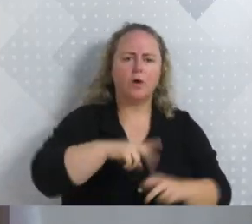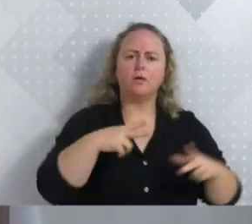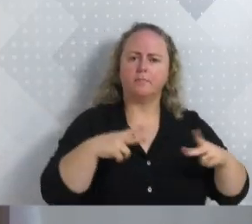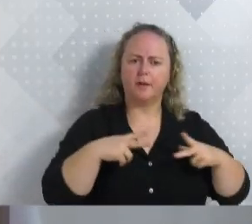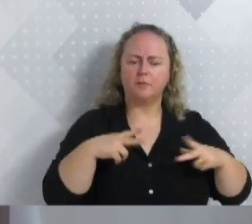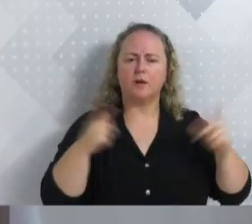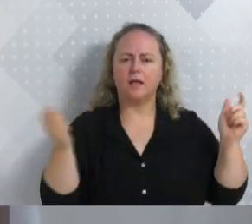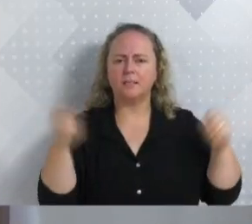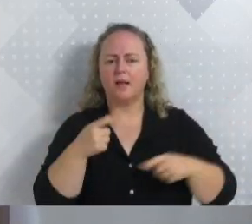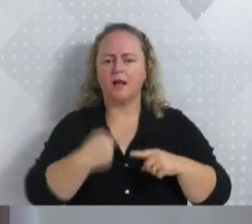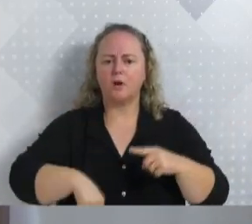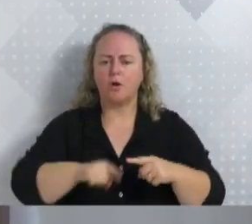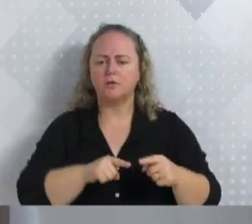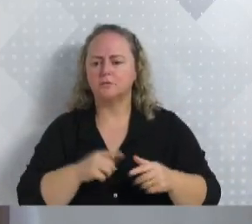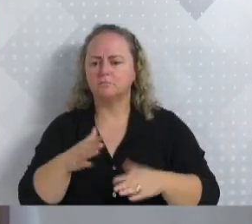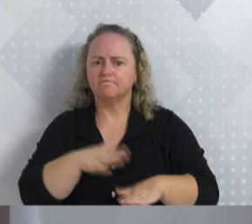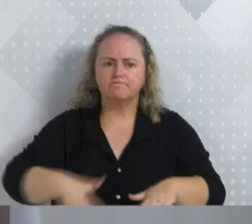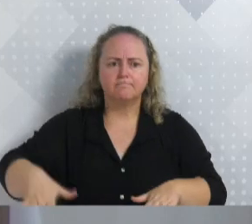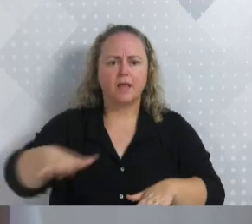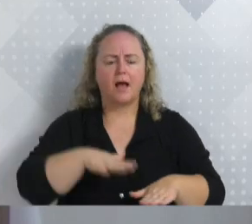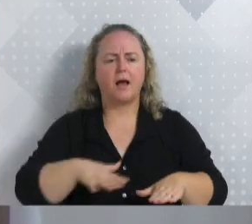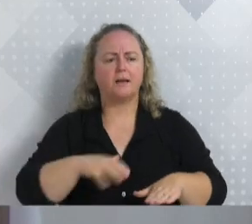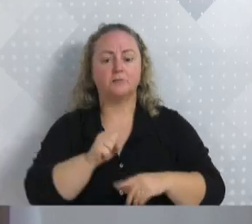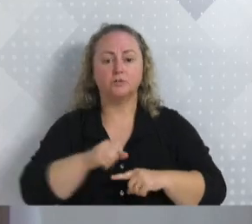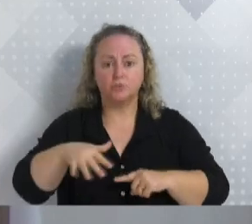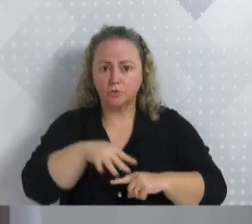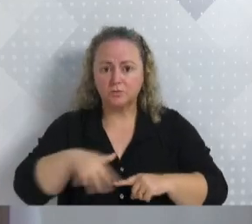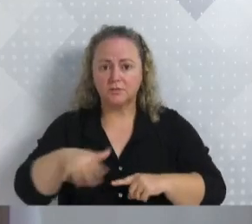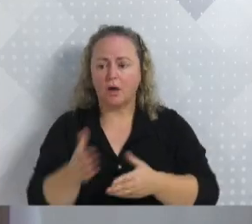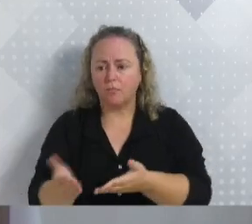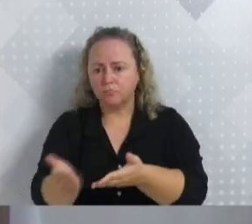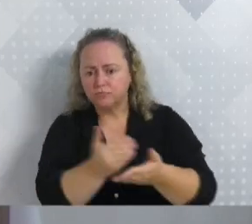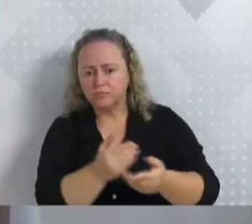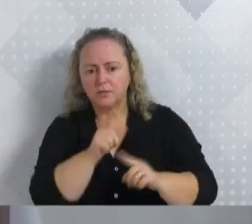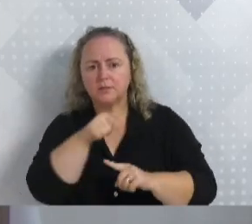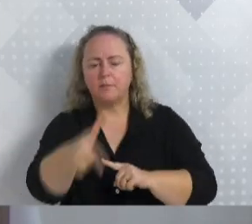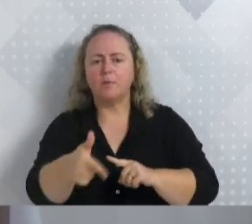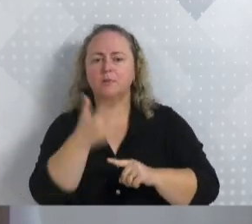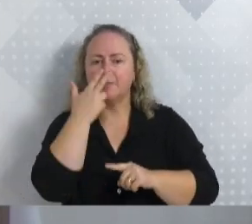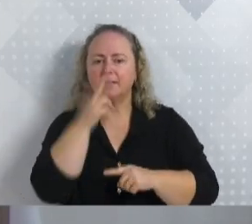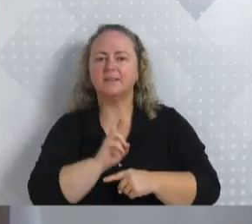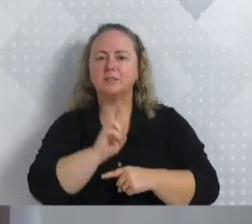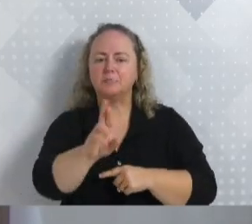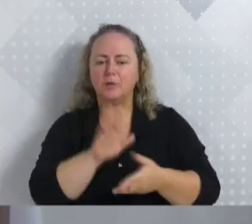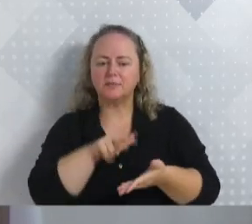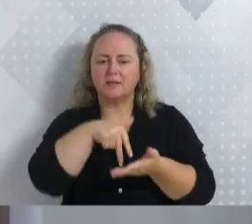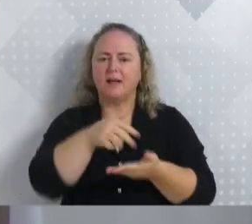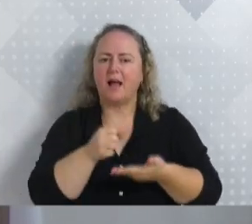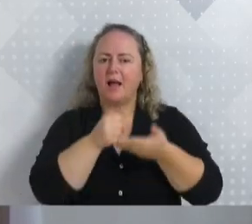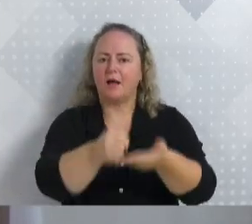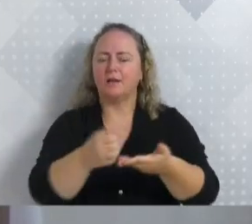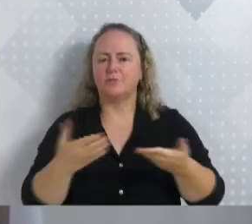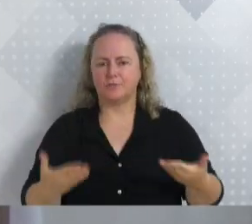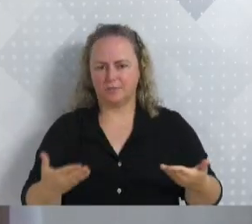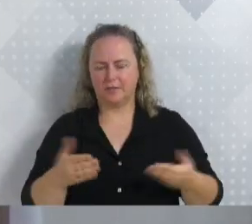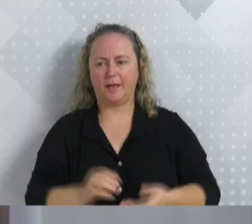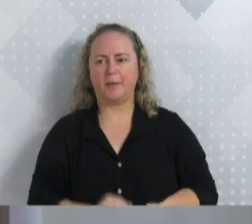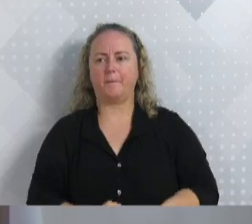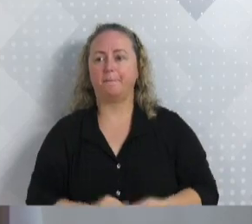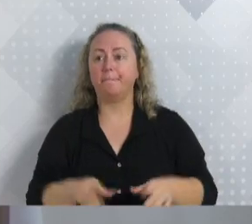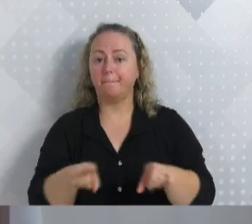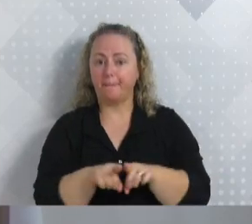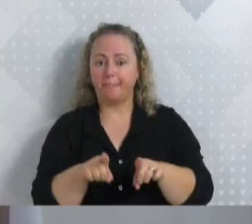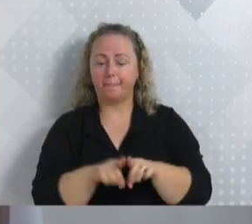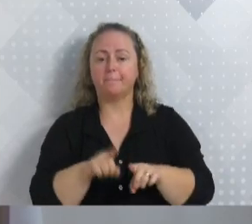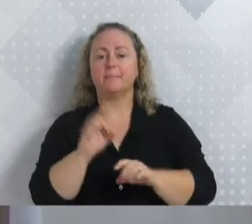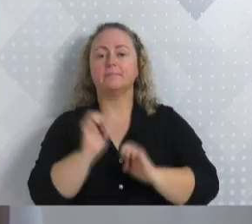gente arrecada através da ação social, e isso é muito importante. Ressalto ainda, no dia de hoje, tive também um encontro com o empresário Rafael Silva, que me